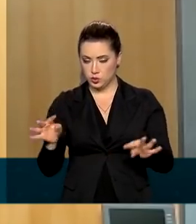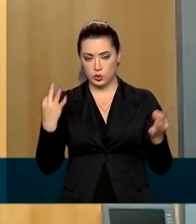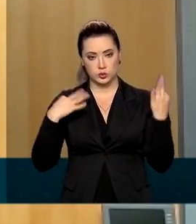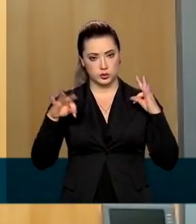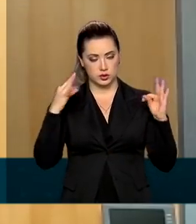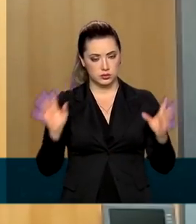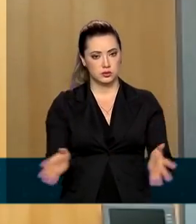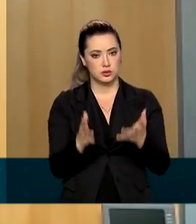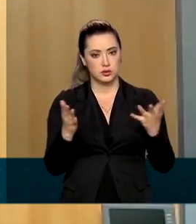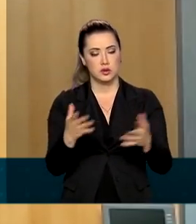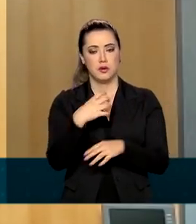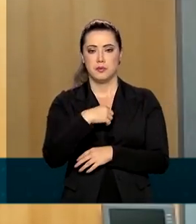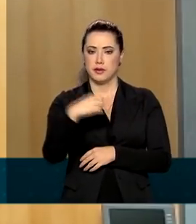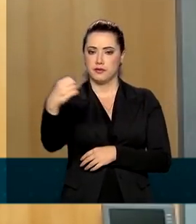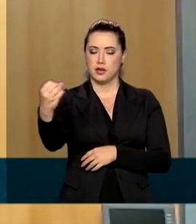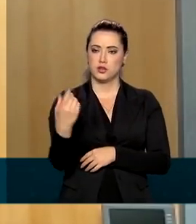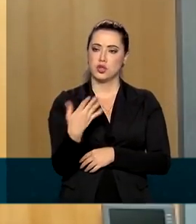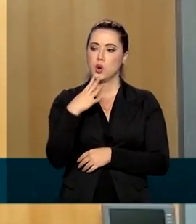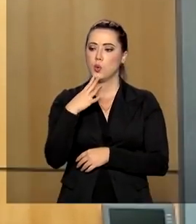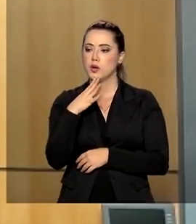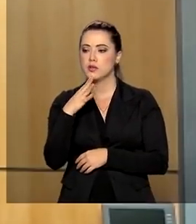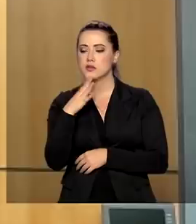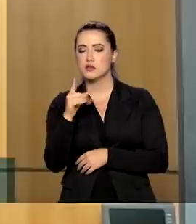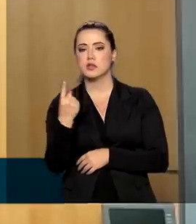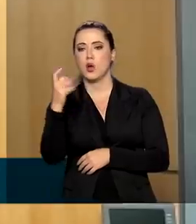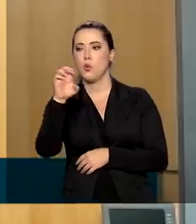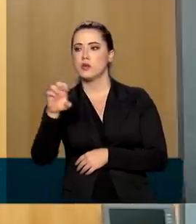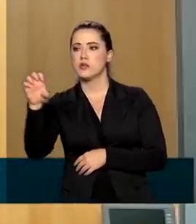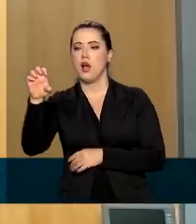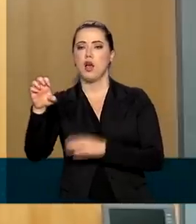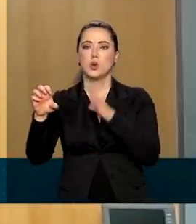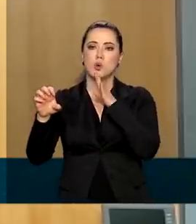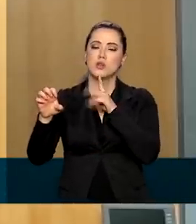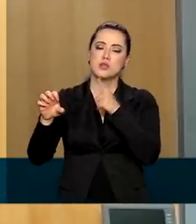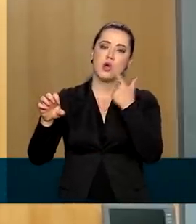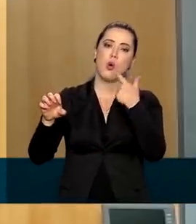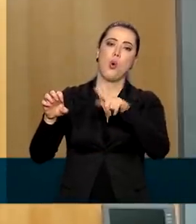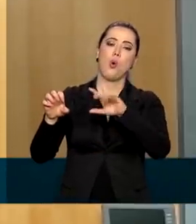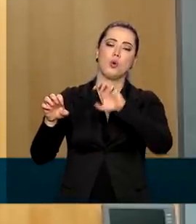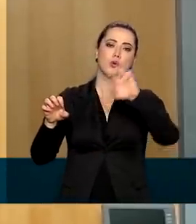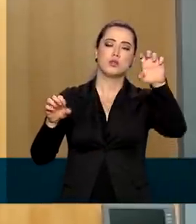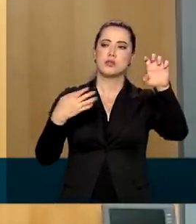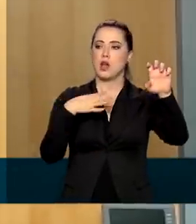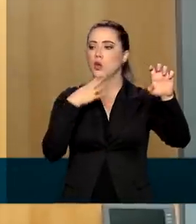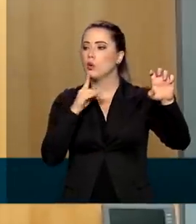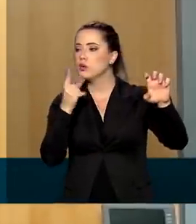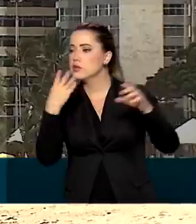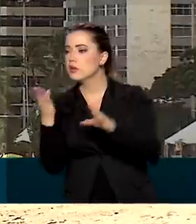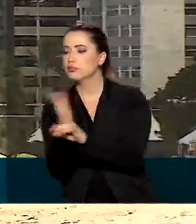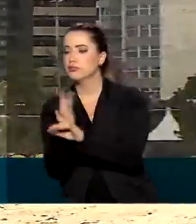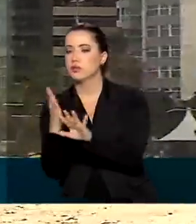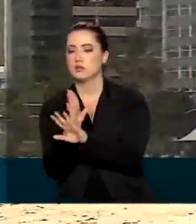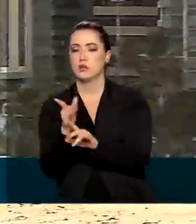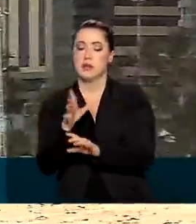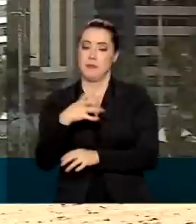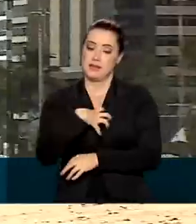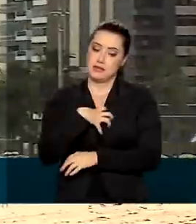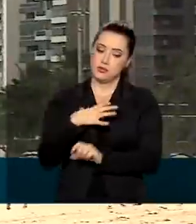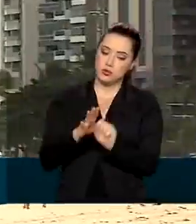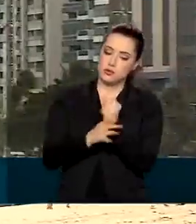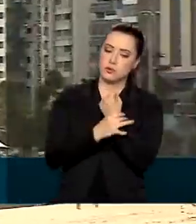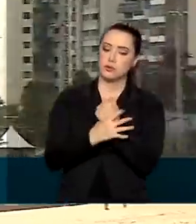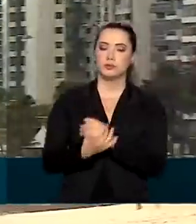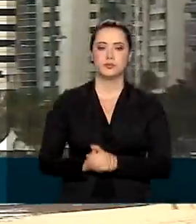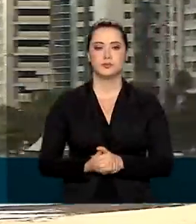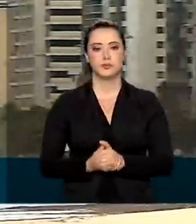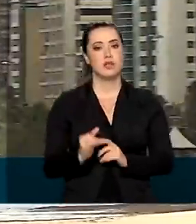nosso país, para viajar entre um estado e outro, para viajar em torno da sua própria cidade, com segurança sanitária. O interessado em obter o